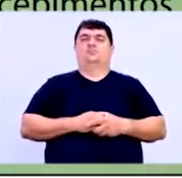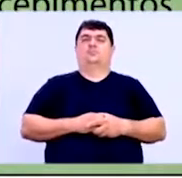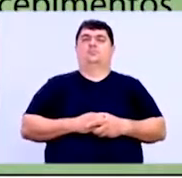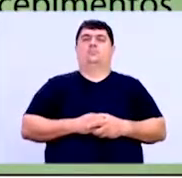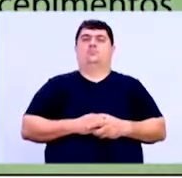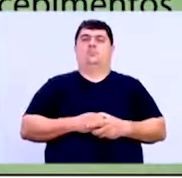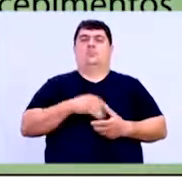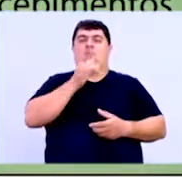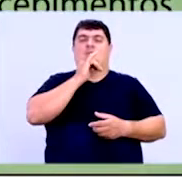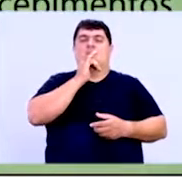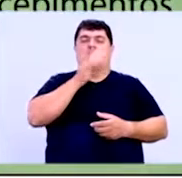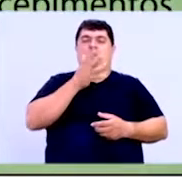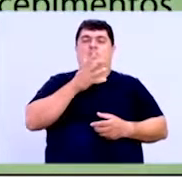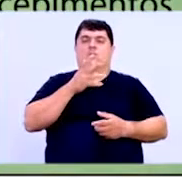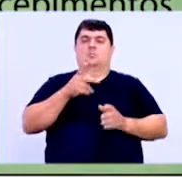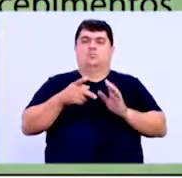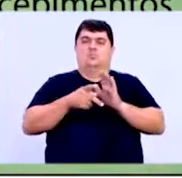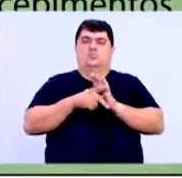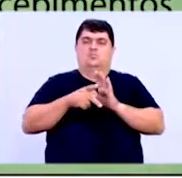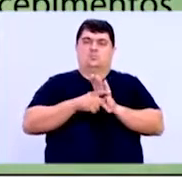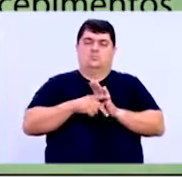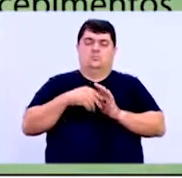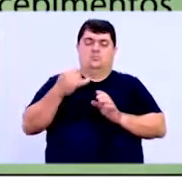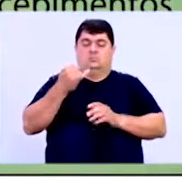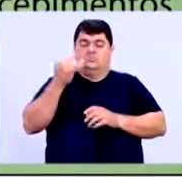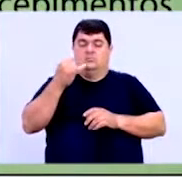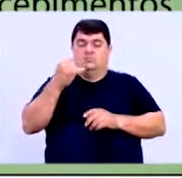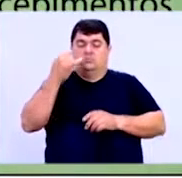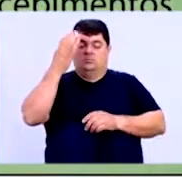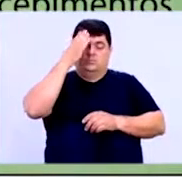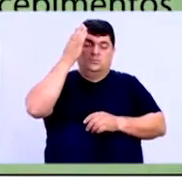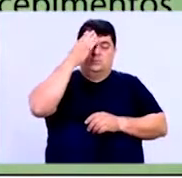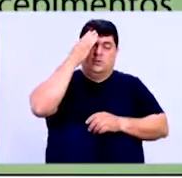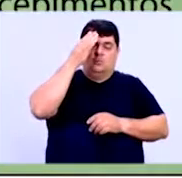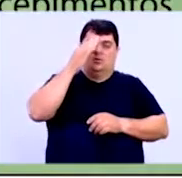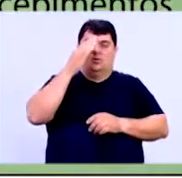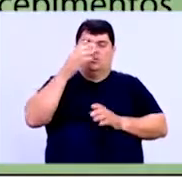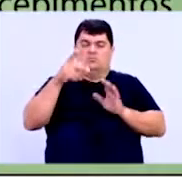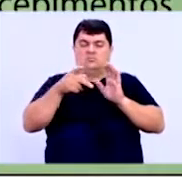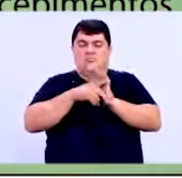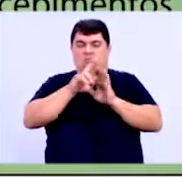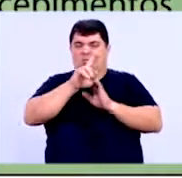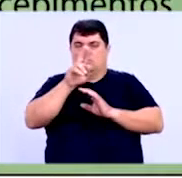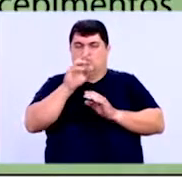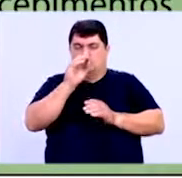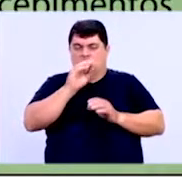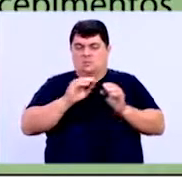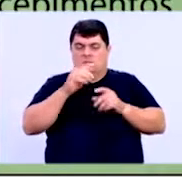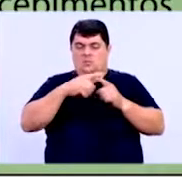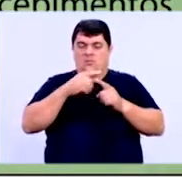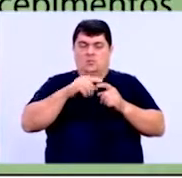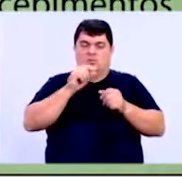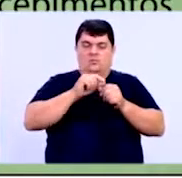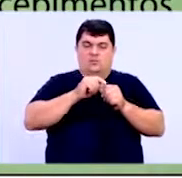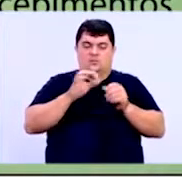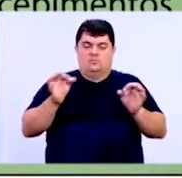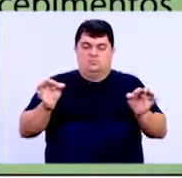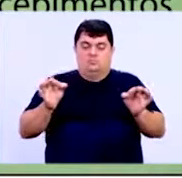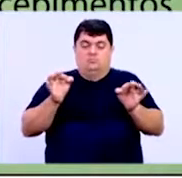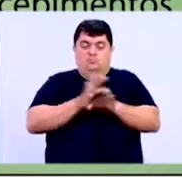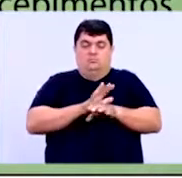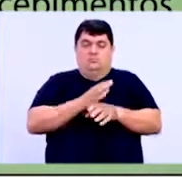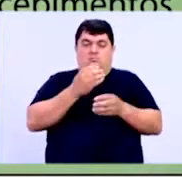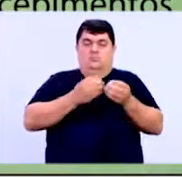componentes do orçamento de caixa, é preciso entender alguns componentes do orçamento de caixa para elaborar um exemplo completo,